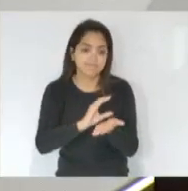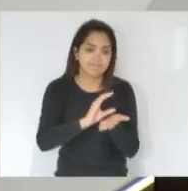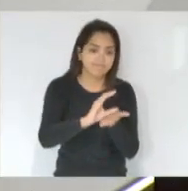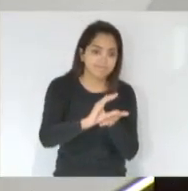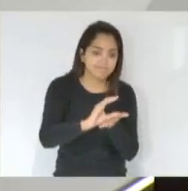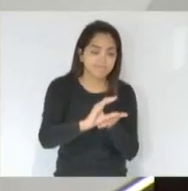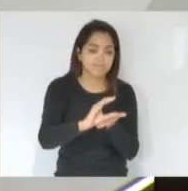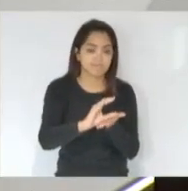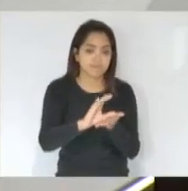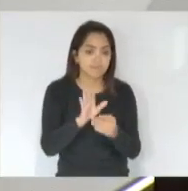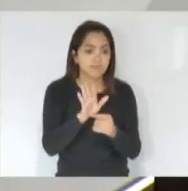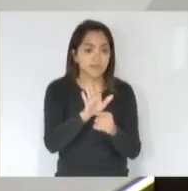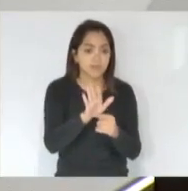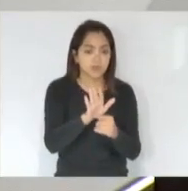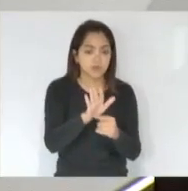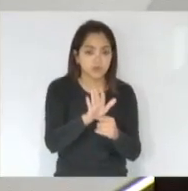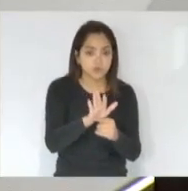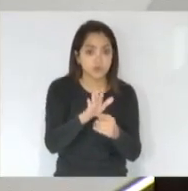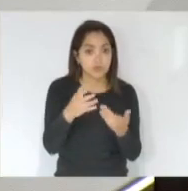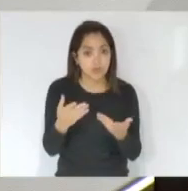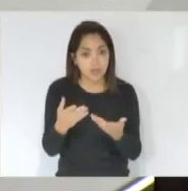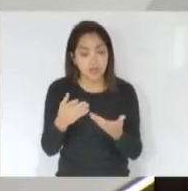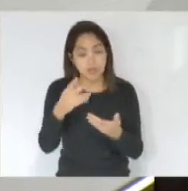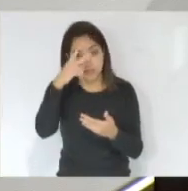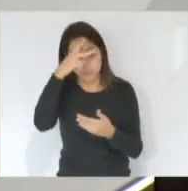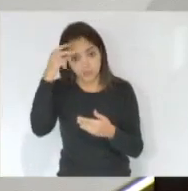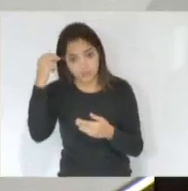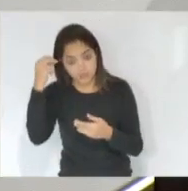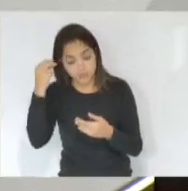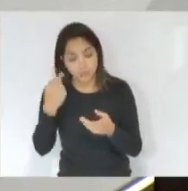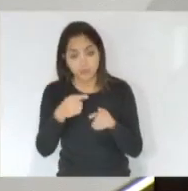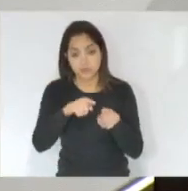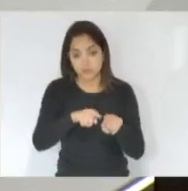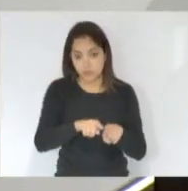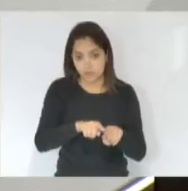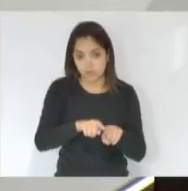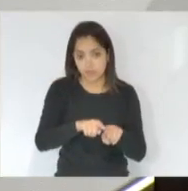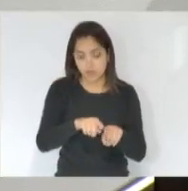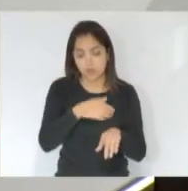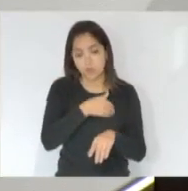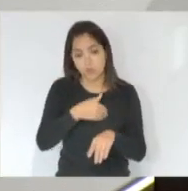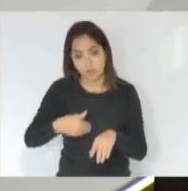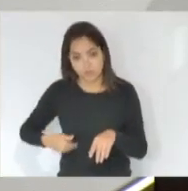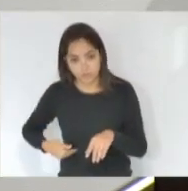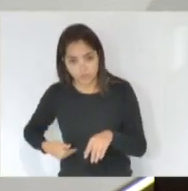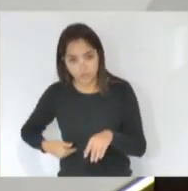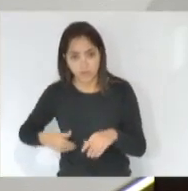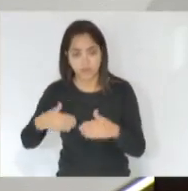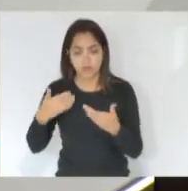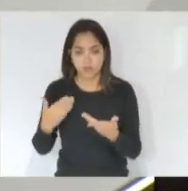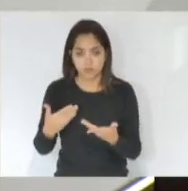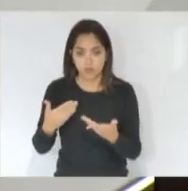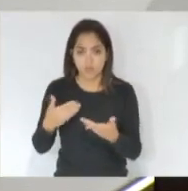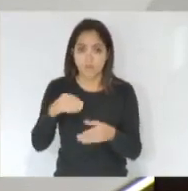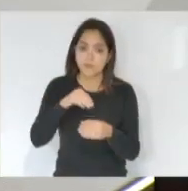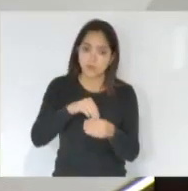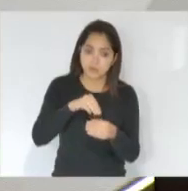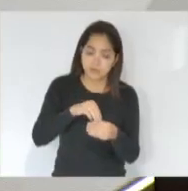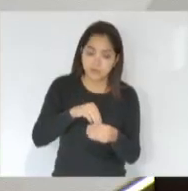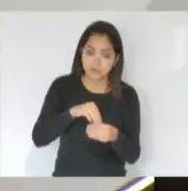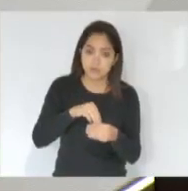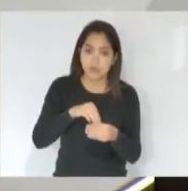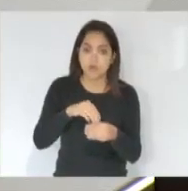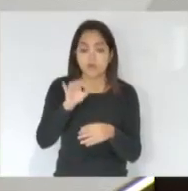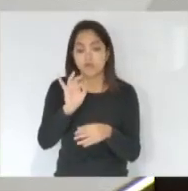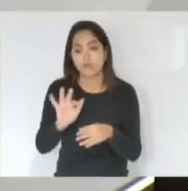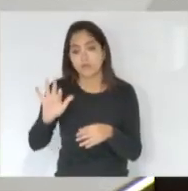hospital, sejam as prefeituras que têm convênios celebrados, o governo estadual, o governo municipal, enfim,